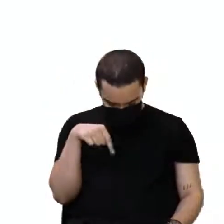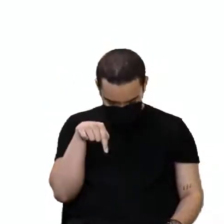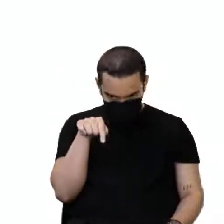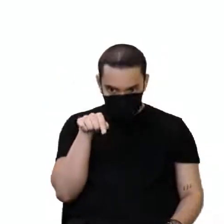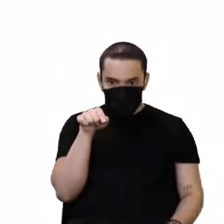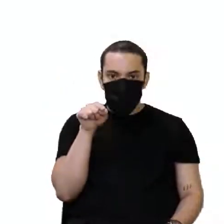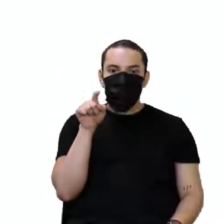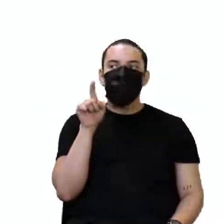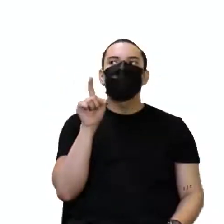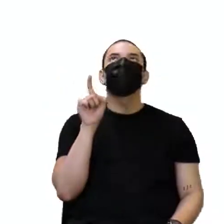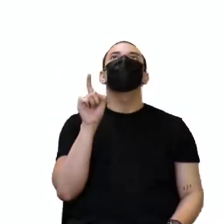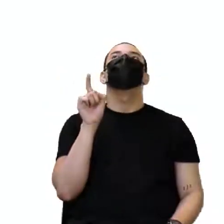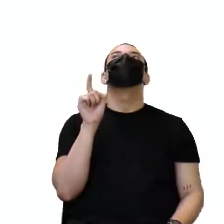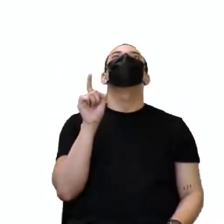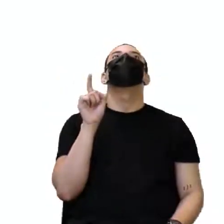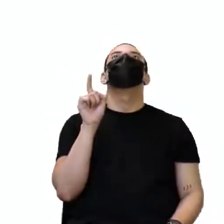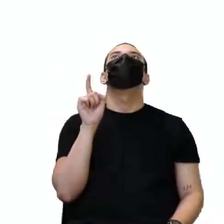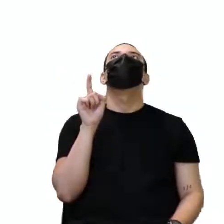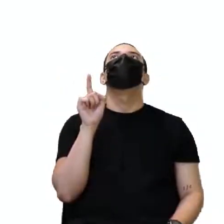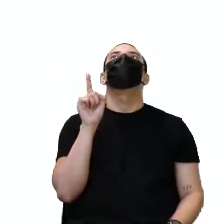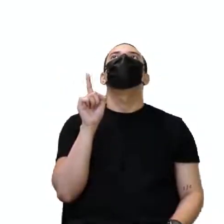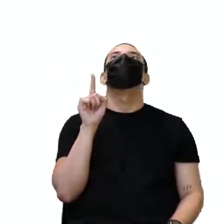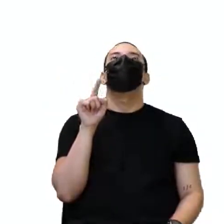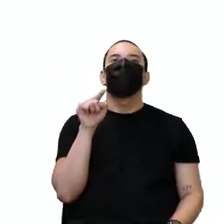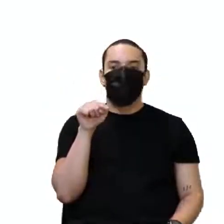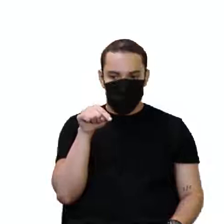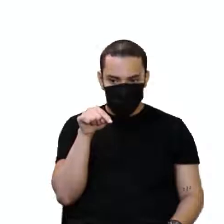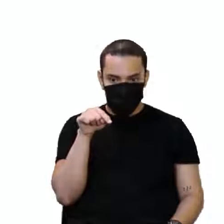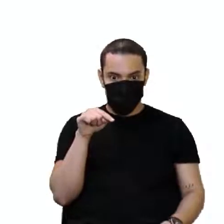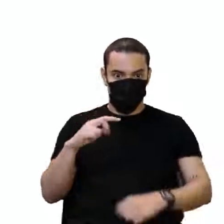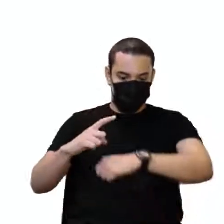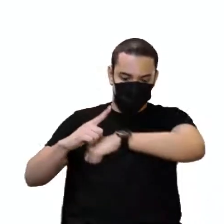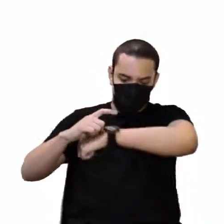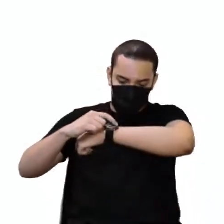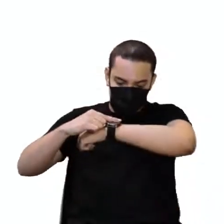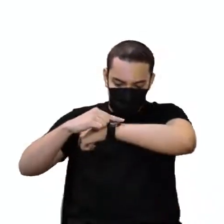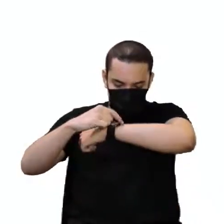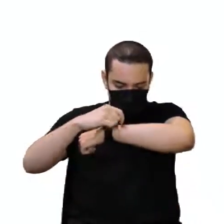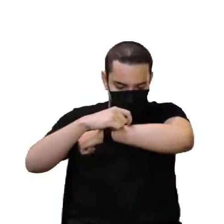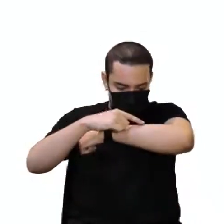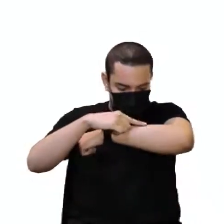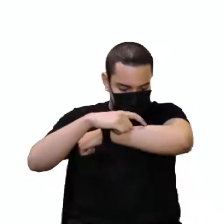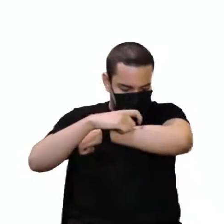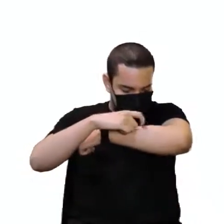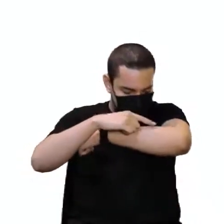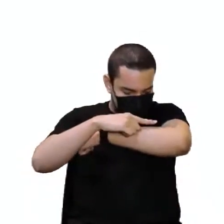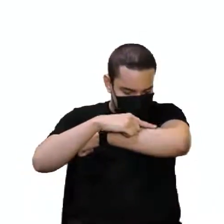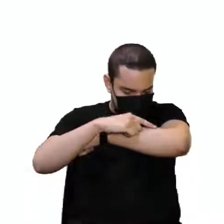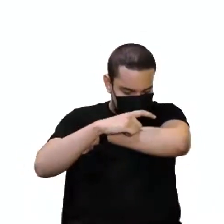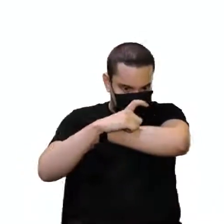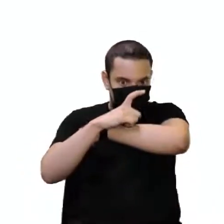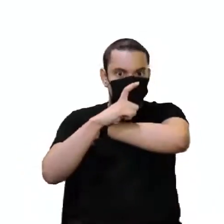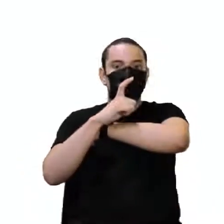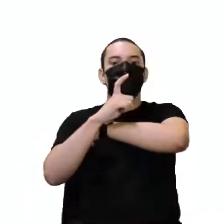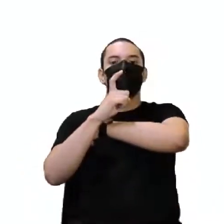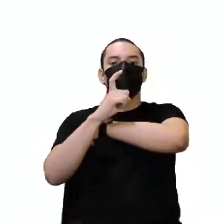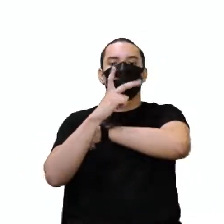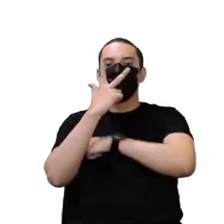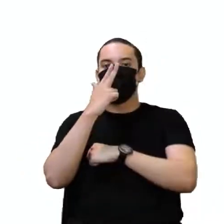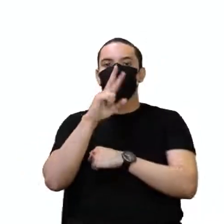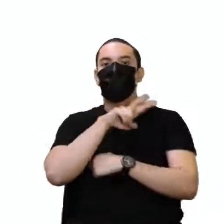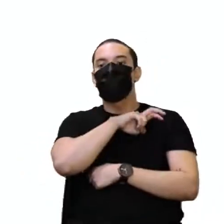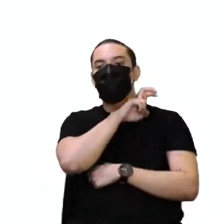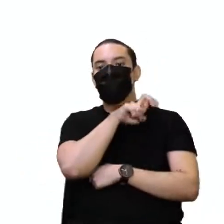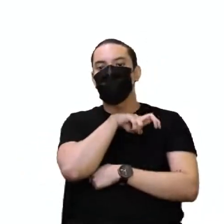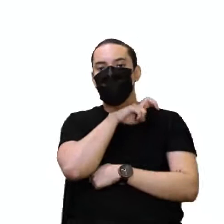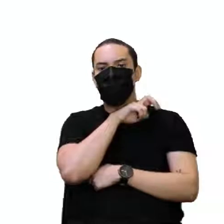quando ela está se deslocando, ela é grande, se deslocando num galho. Quando ela levanta, ela parece o quê? Uma serpente. Quando